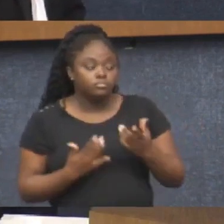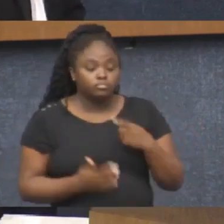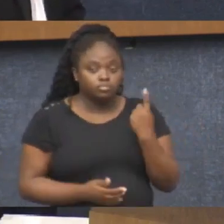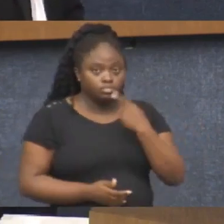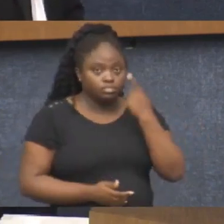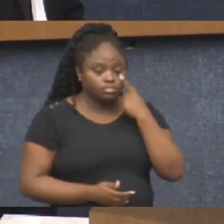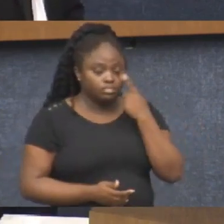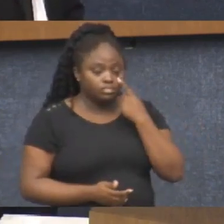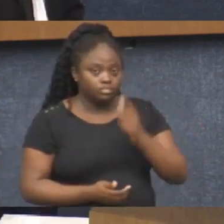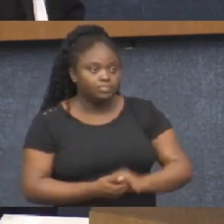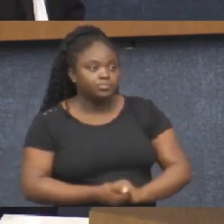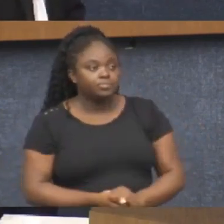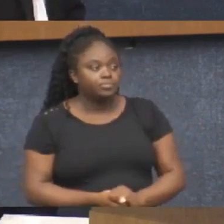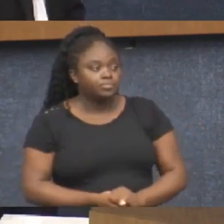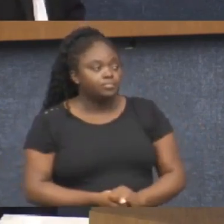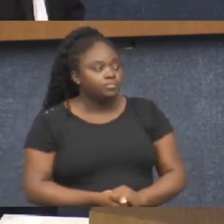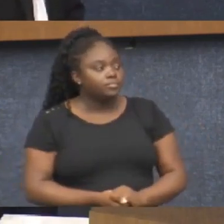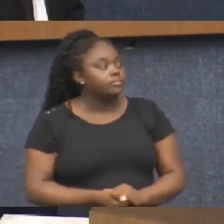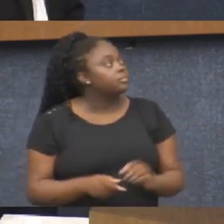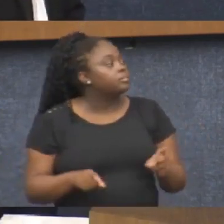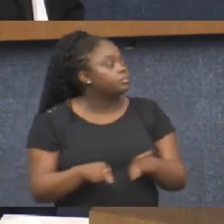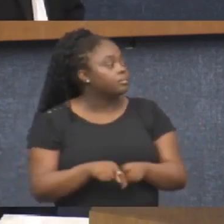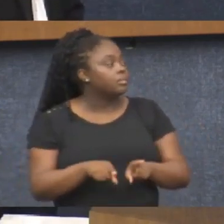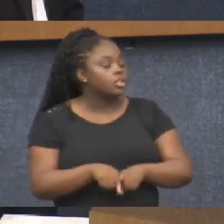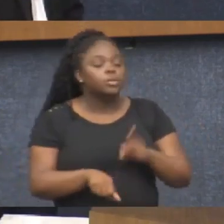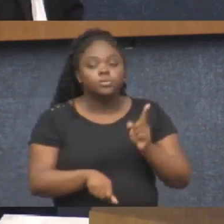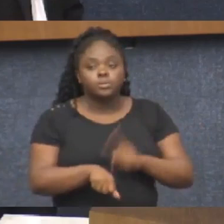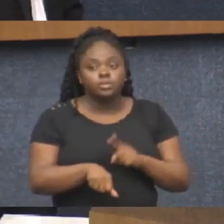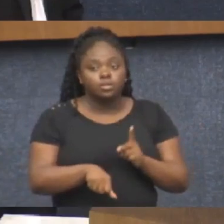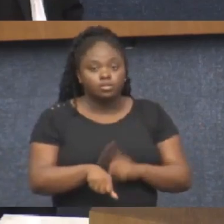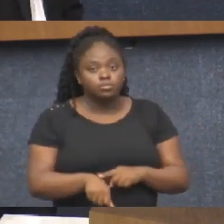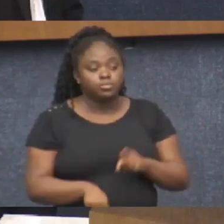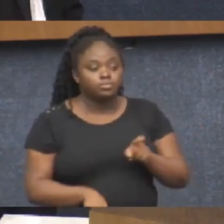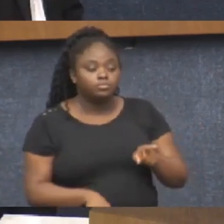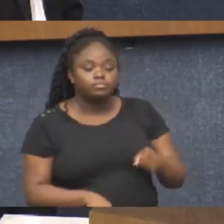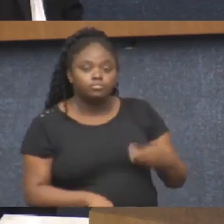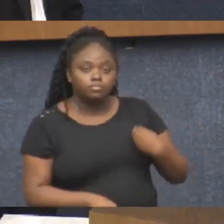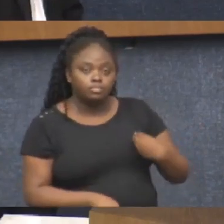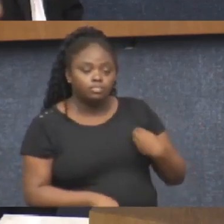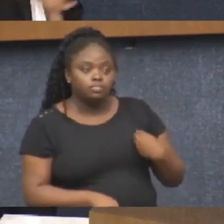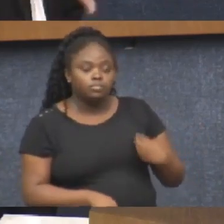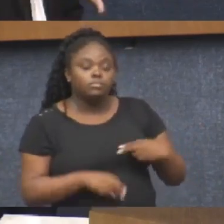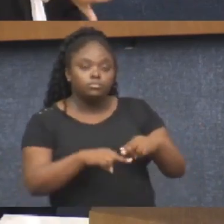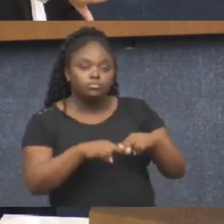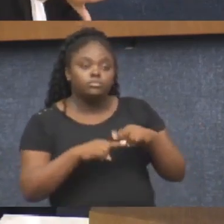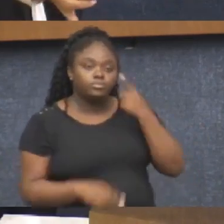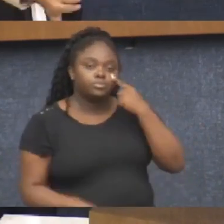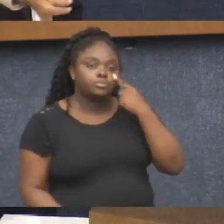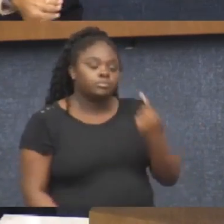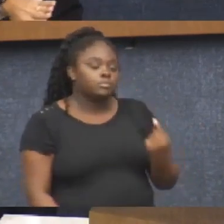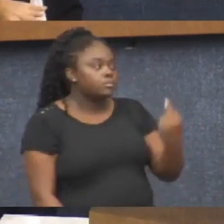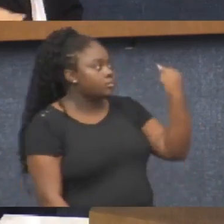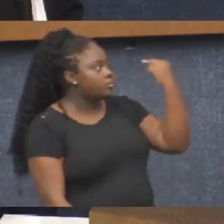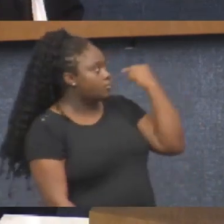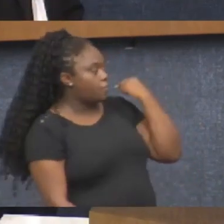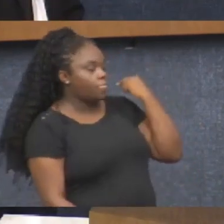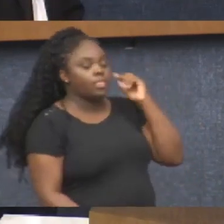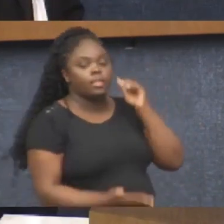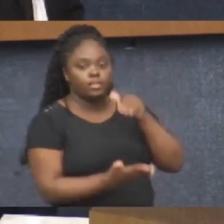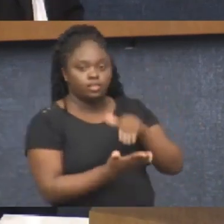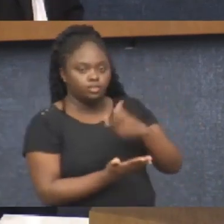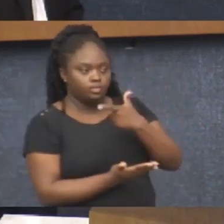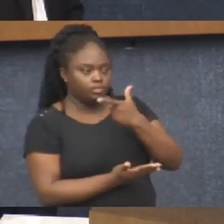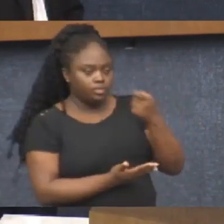até isso. E o tempo que aquele estava na mesma unidade. Por isso que a gente olhou também para trás, até